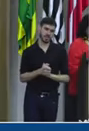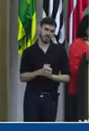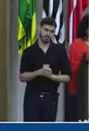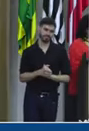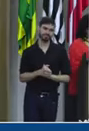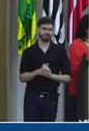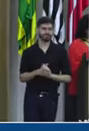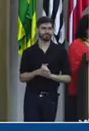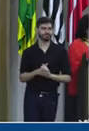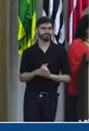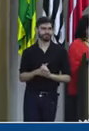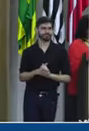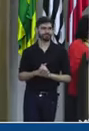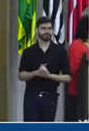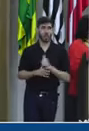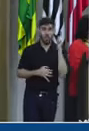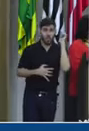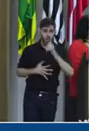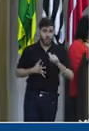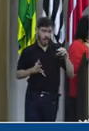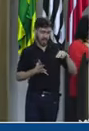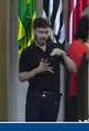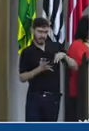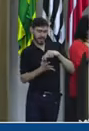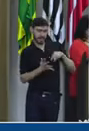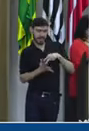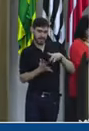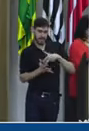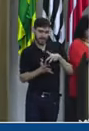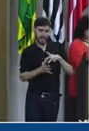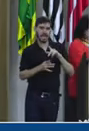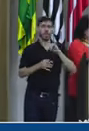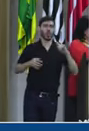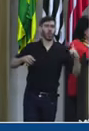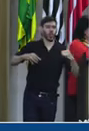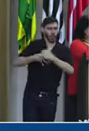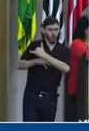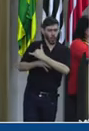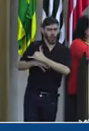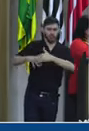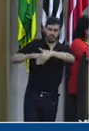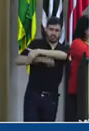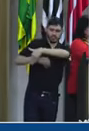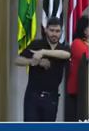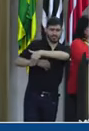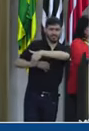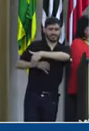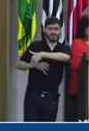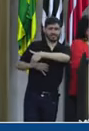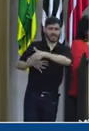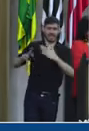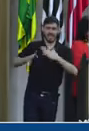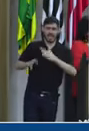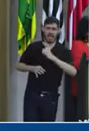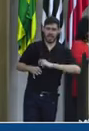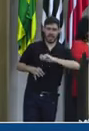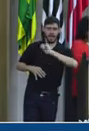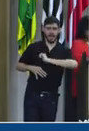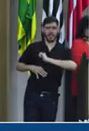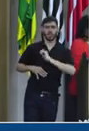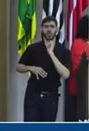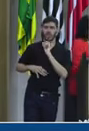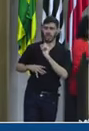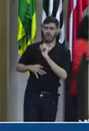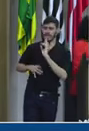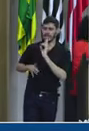Tanto. Mulheres ciganas que eram vítimas de violência na rua, chegavam na delegacia para fazer uma ocorrência,